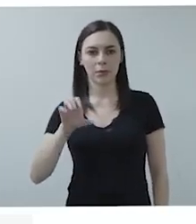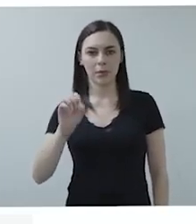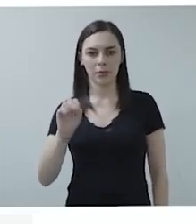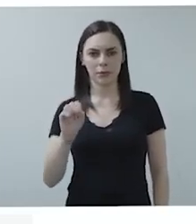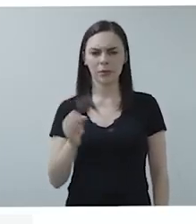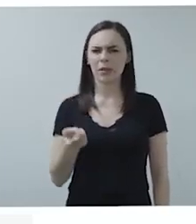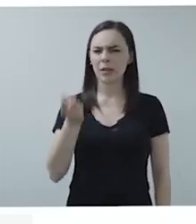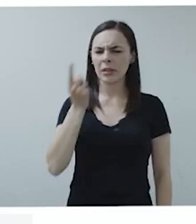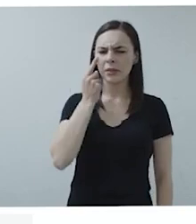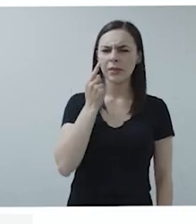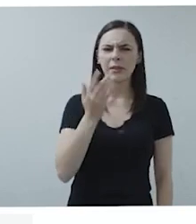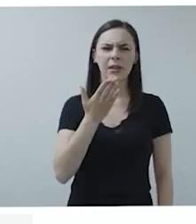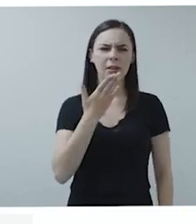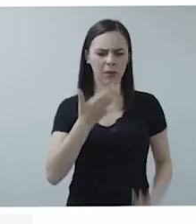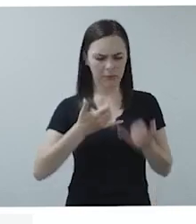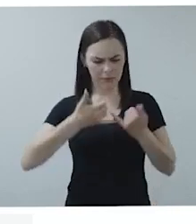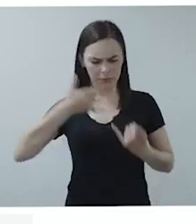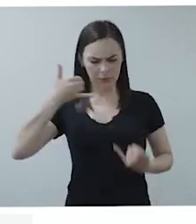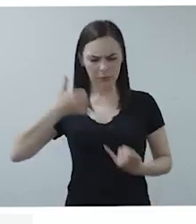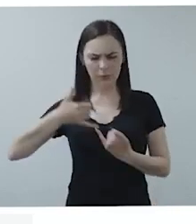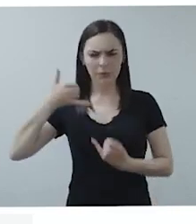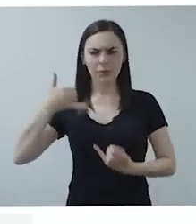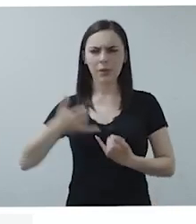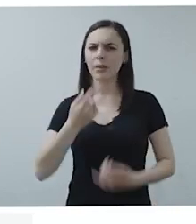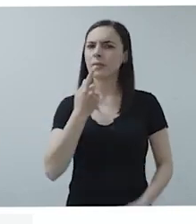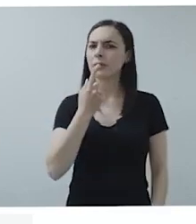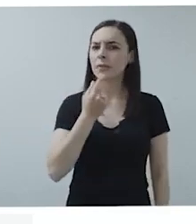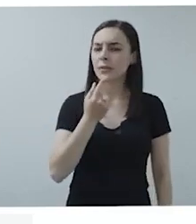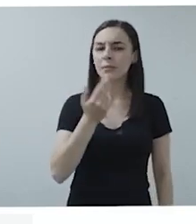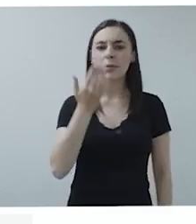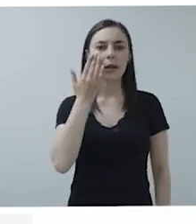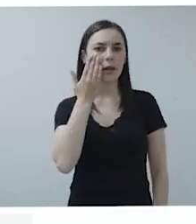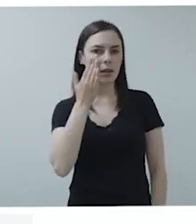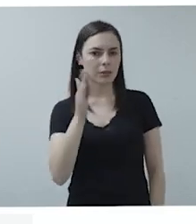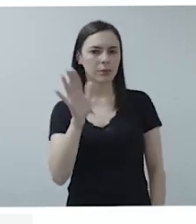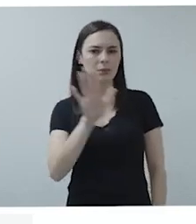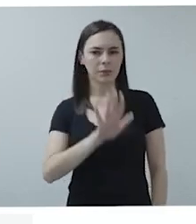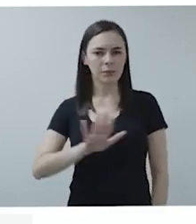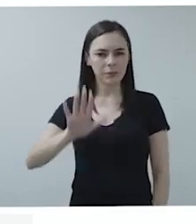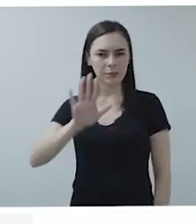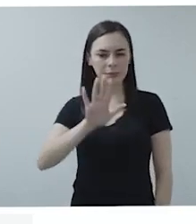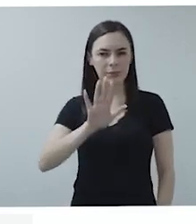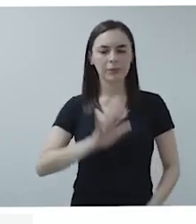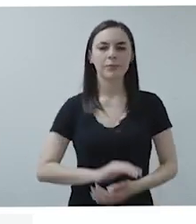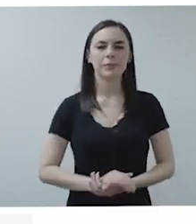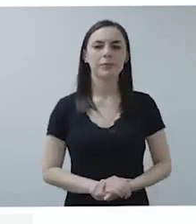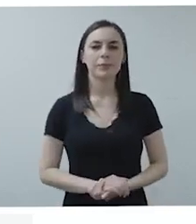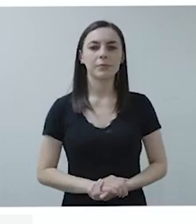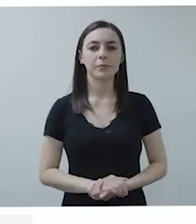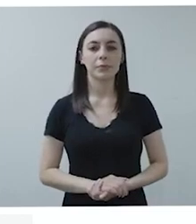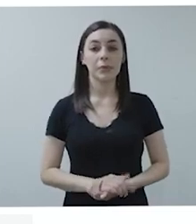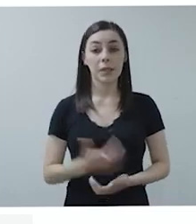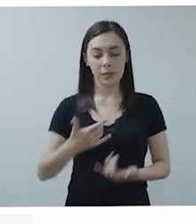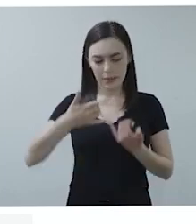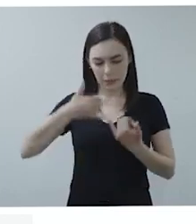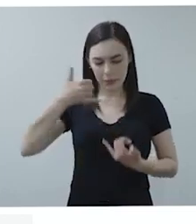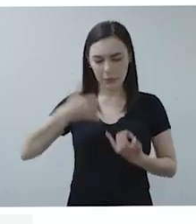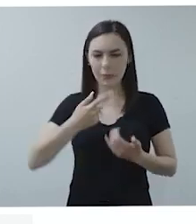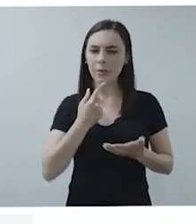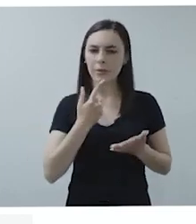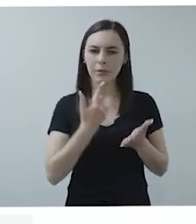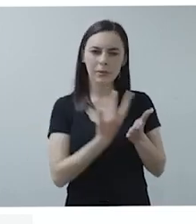em azul, em vermelho, que estão aparecendo na imagem. Eles são responsáveis